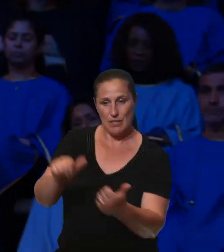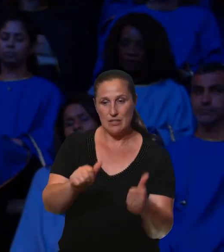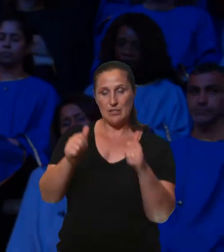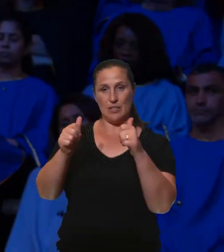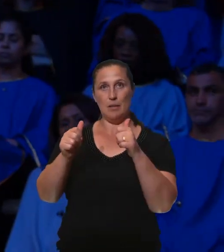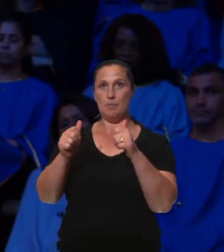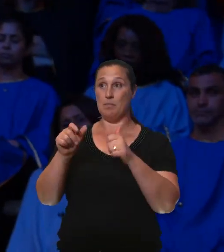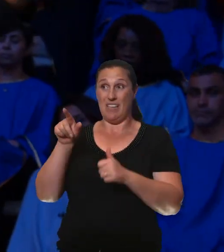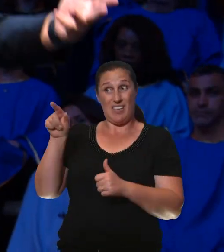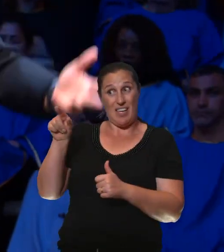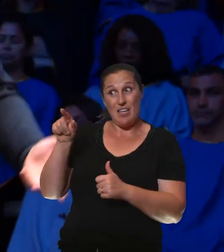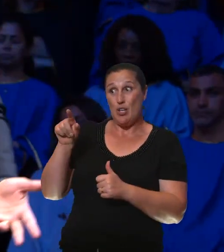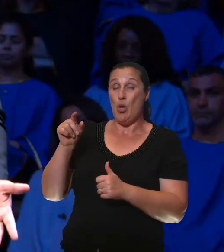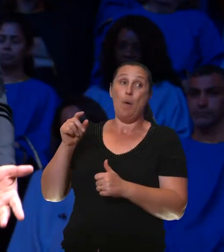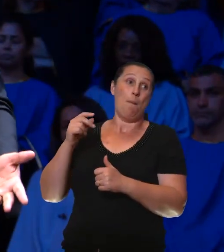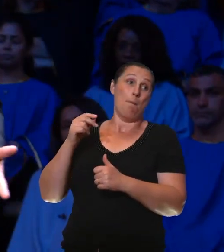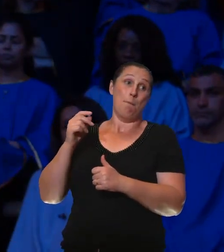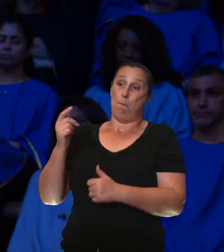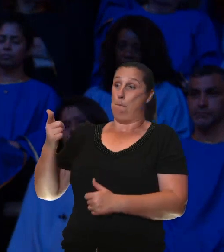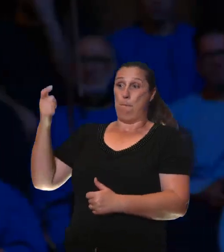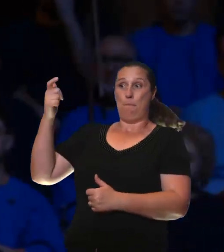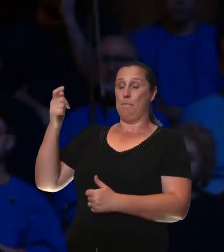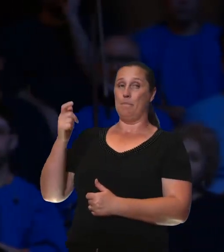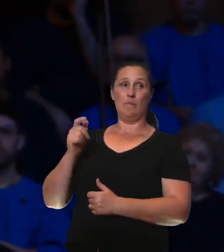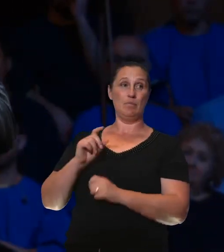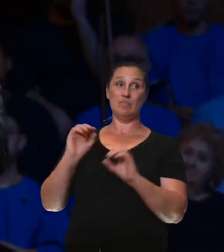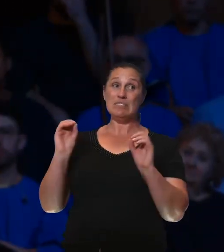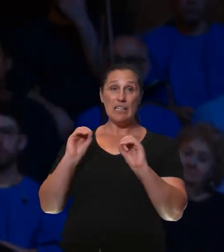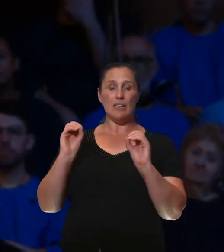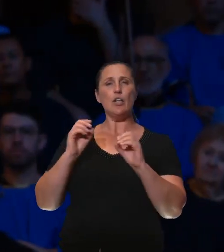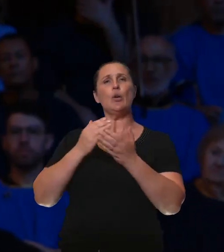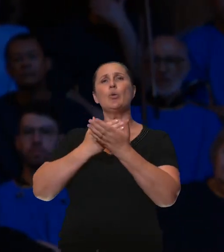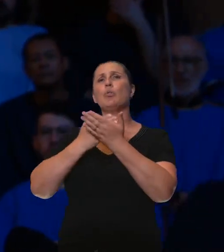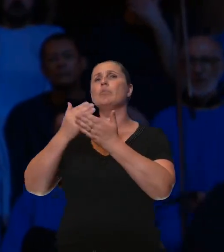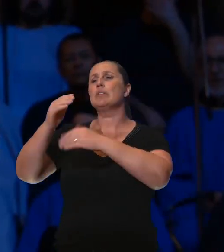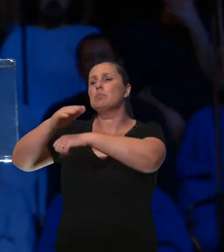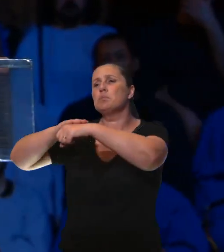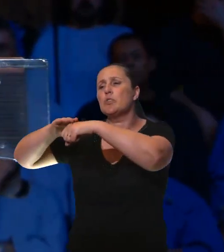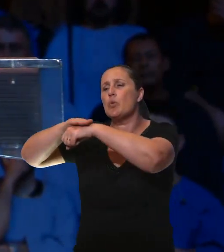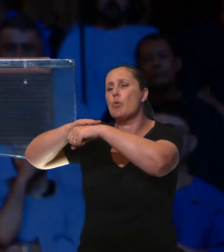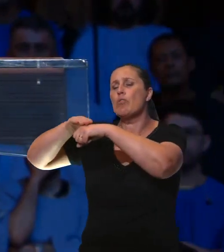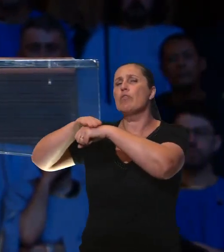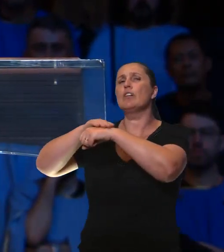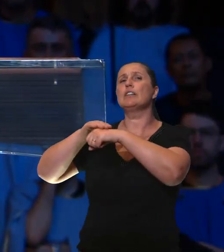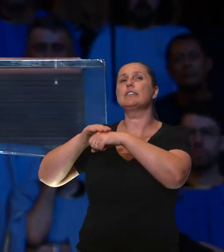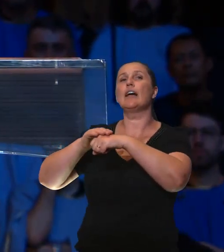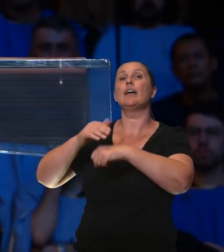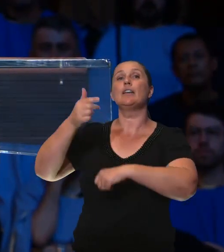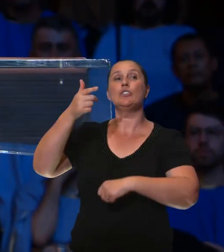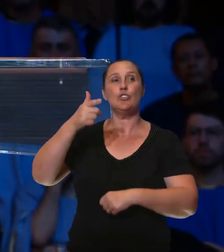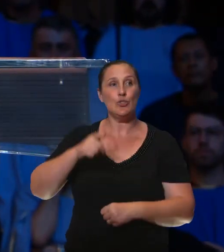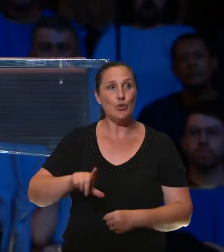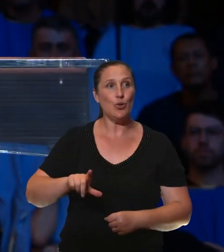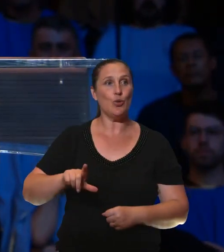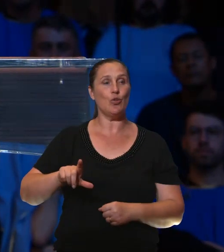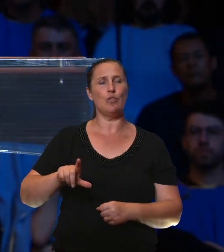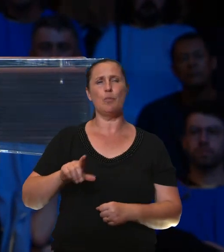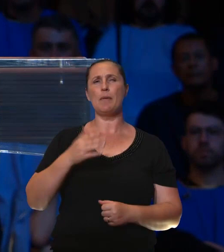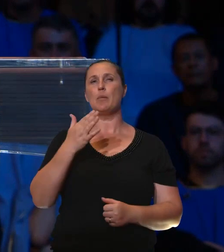ali tivesse risco de vida. Quando nós começamos a conversar, novamente um senhor, agora